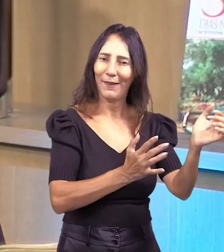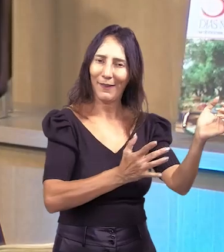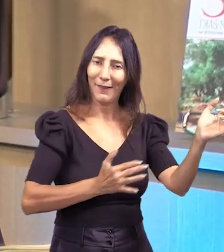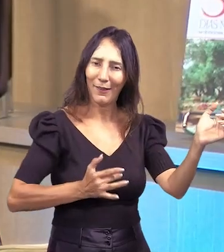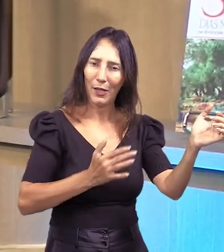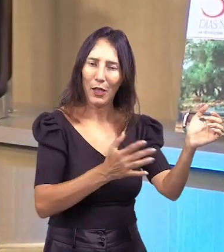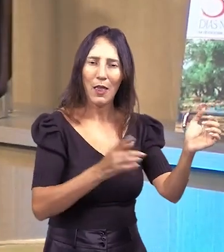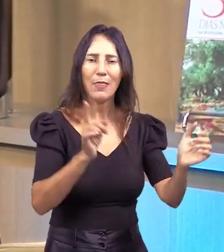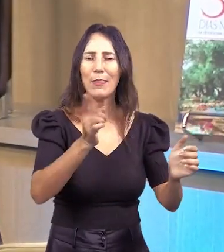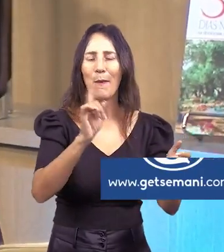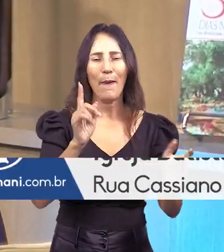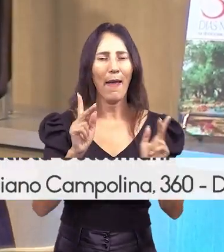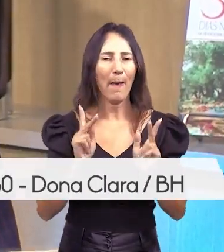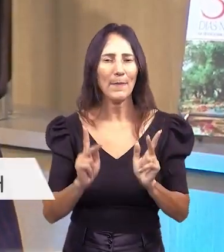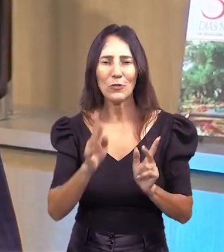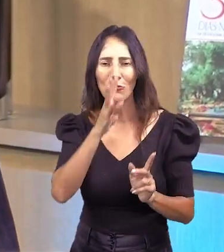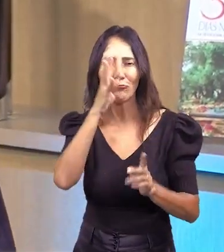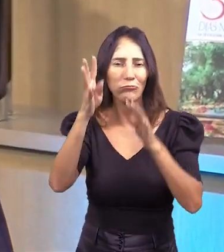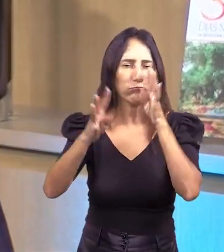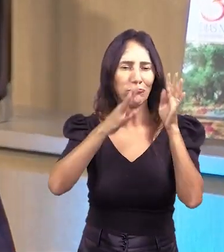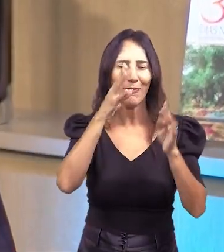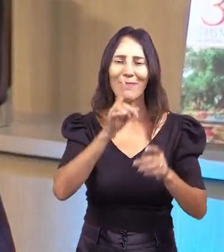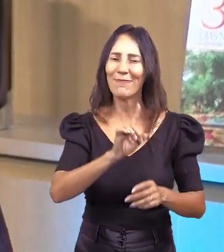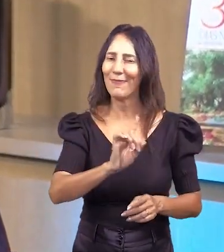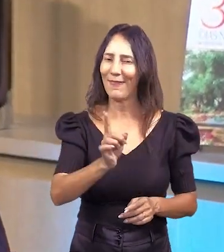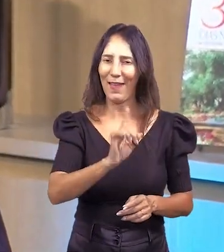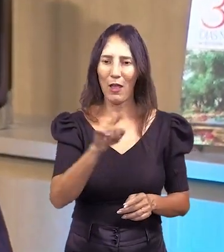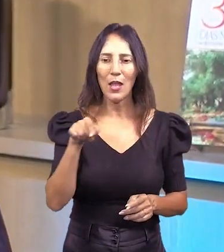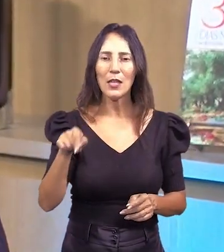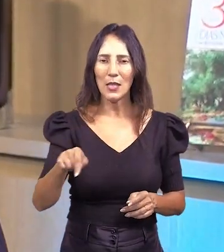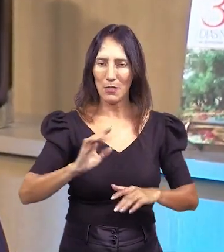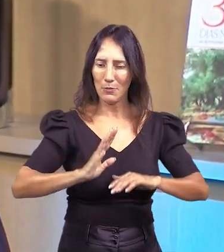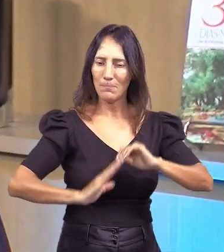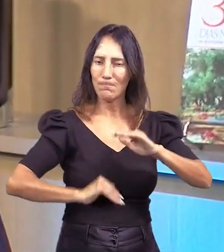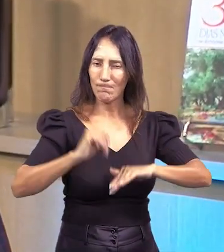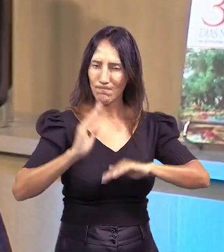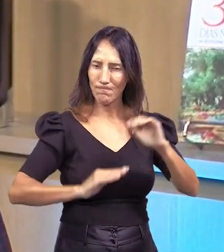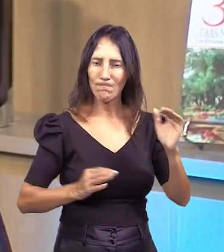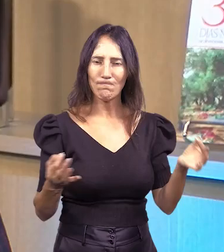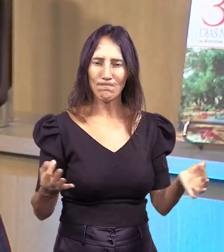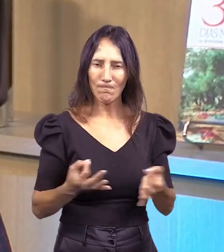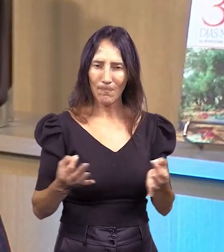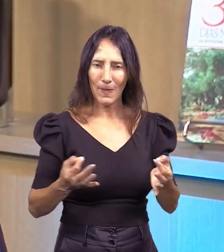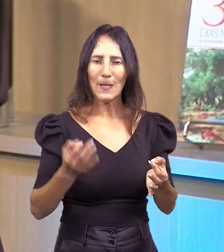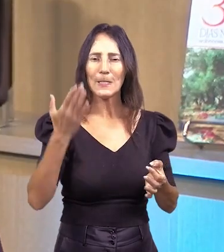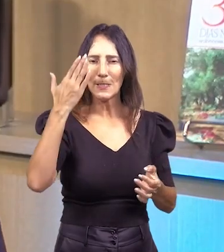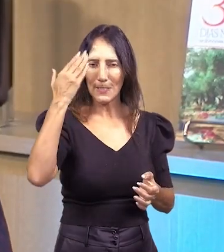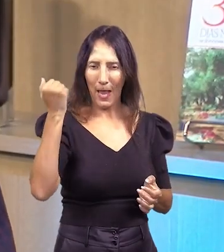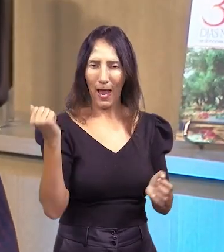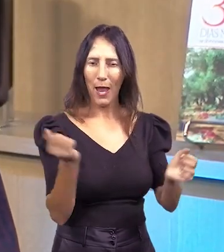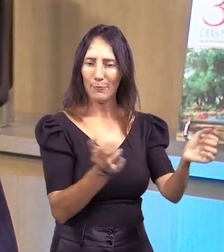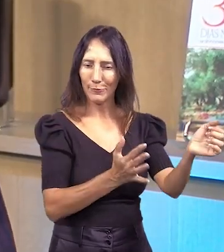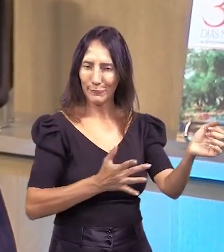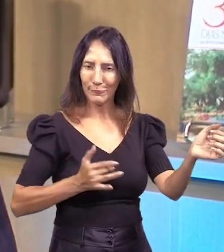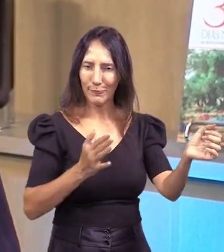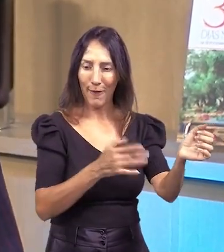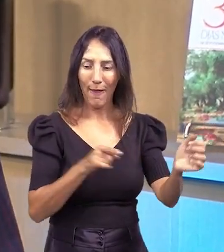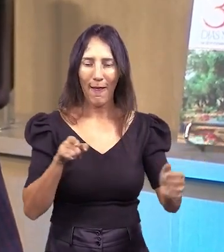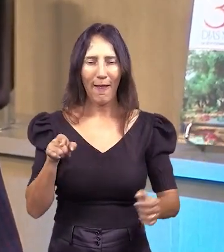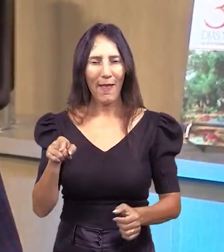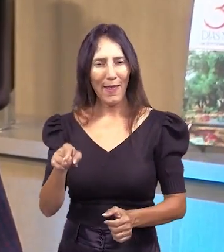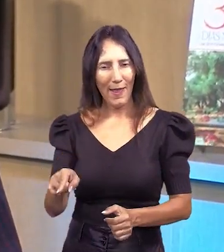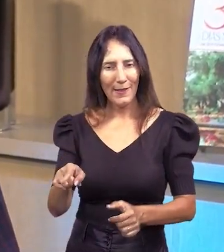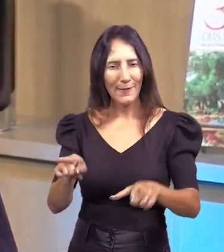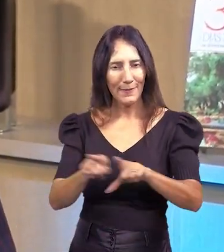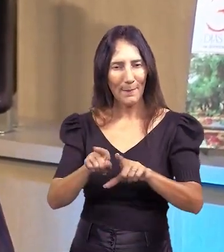sabia tocar. Ele não era um aventureiro no instrumental. Ele sabia tocar. Ele é